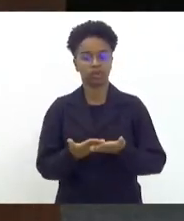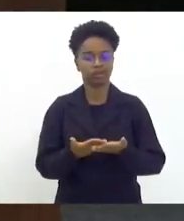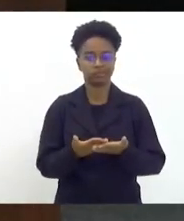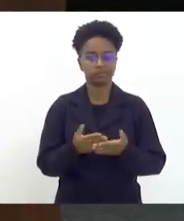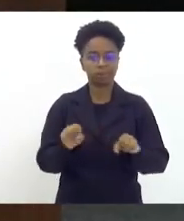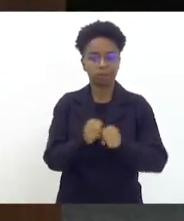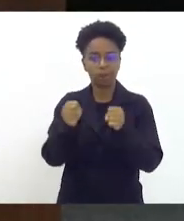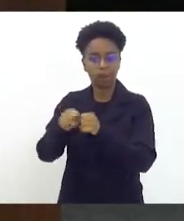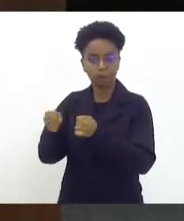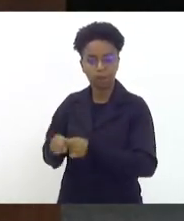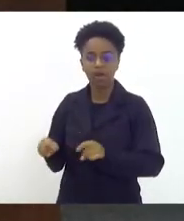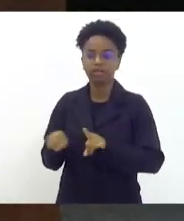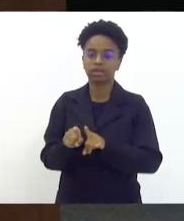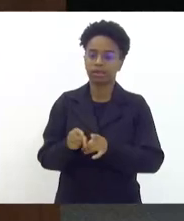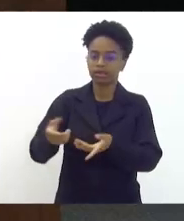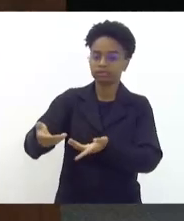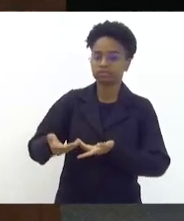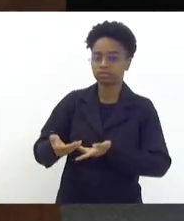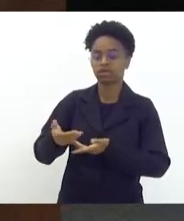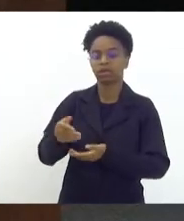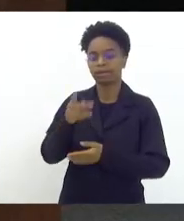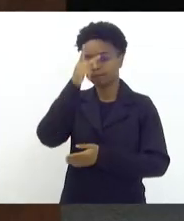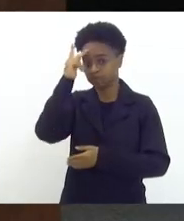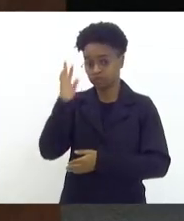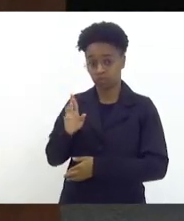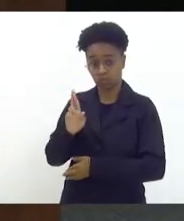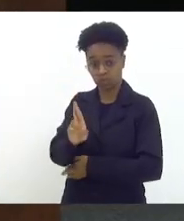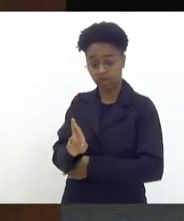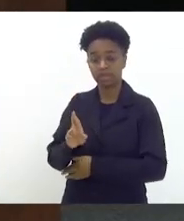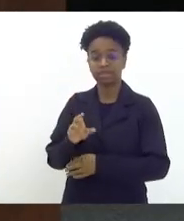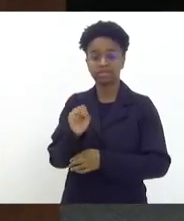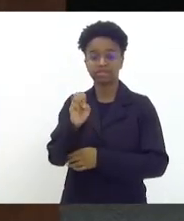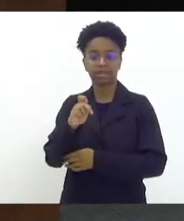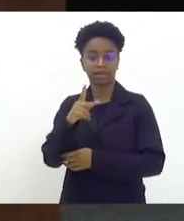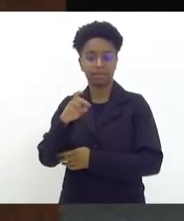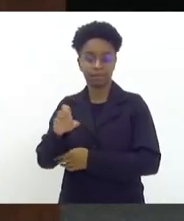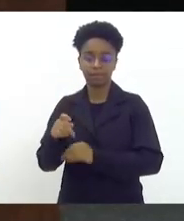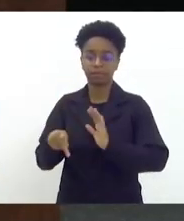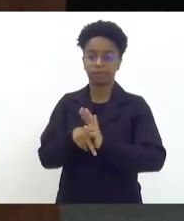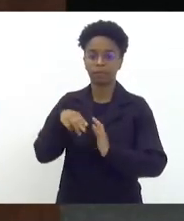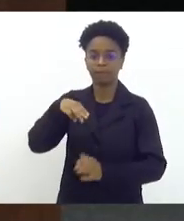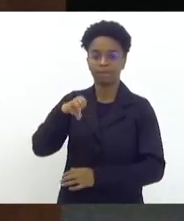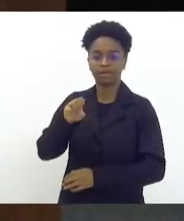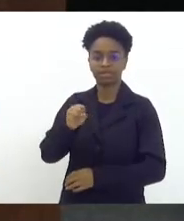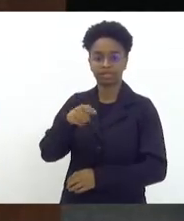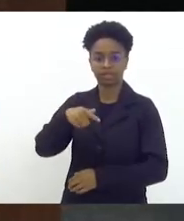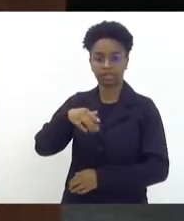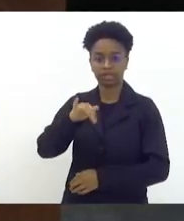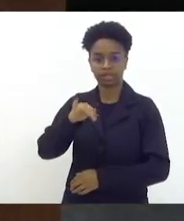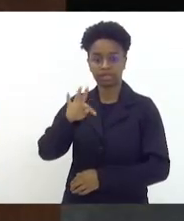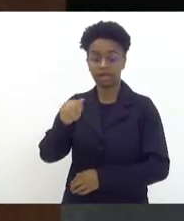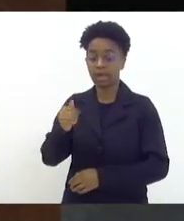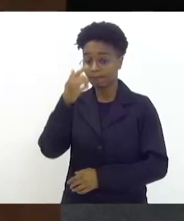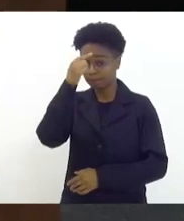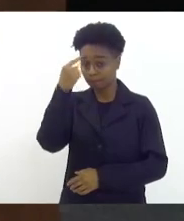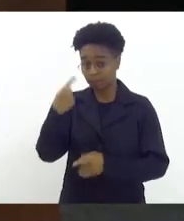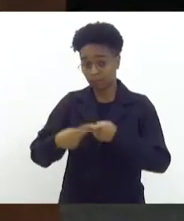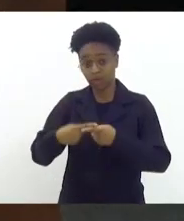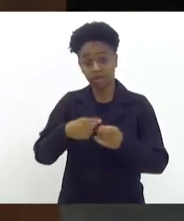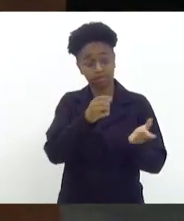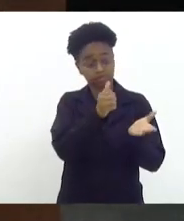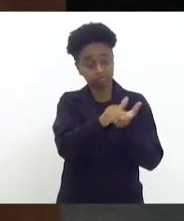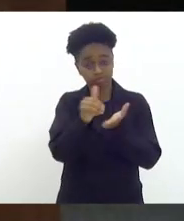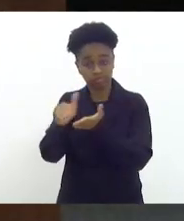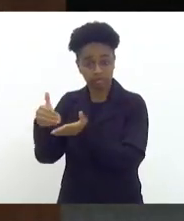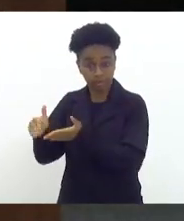os servidores do CEP de Mesquita uma perseguição histórica então exonerando servidores da educação por